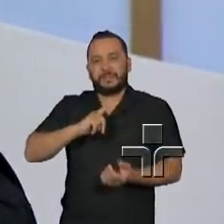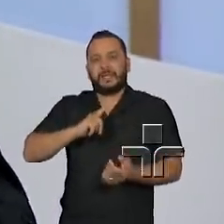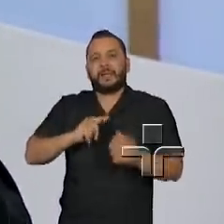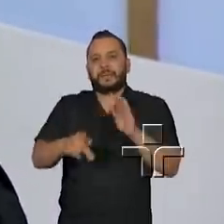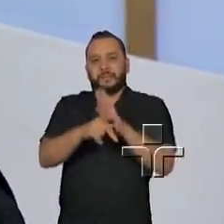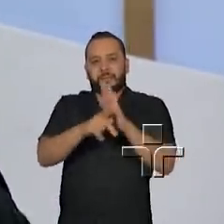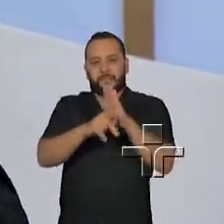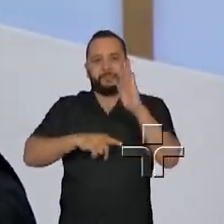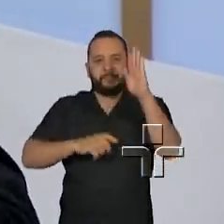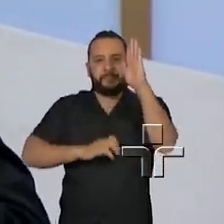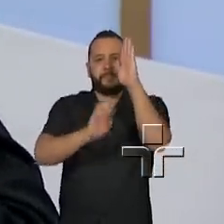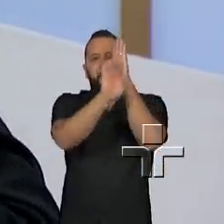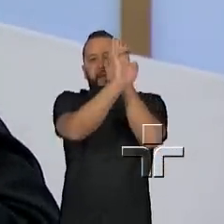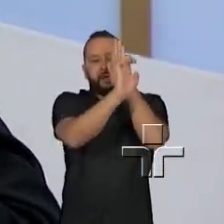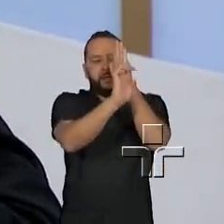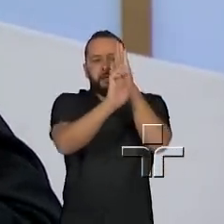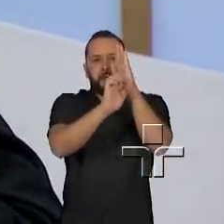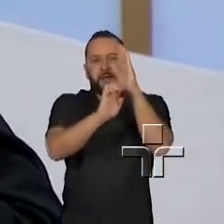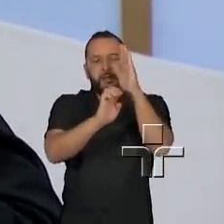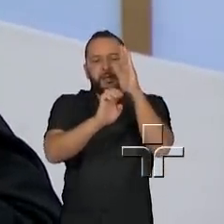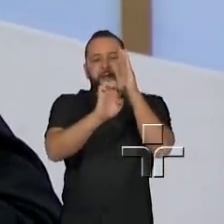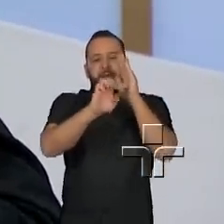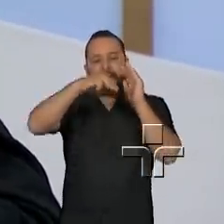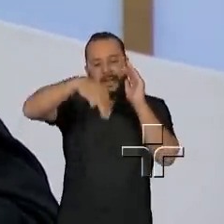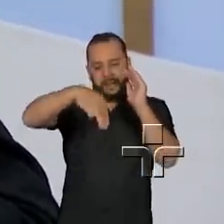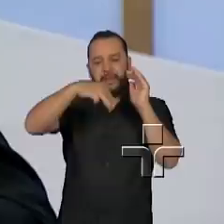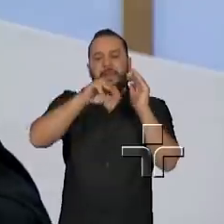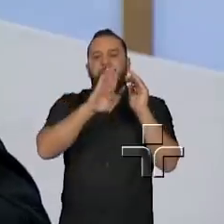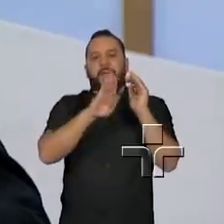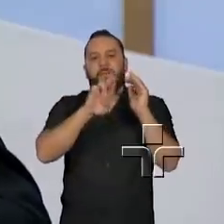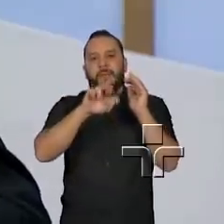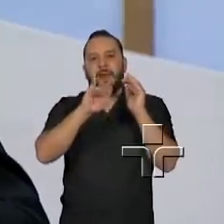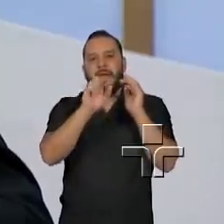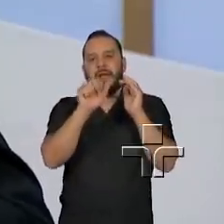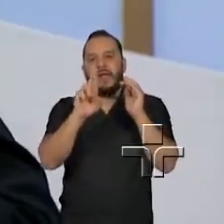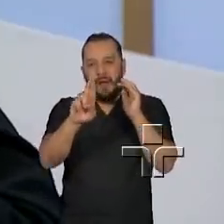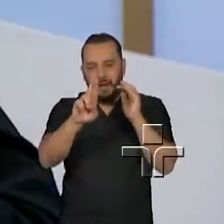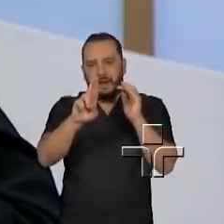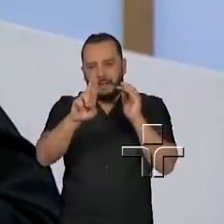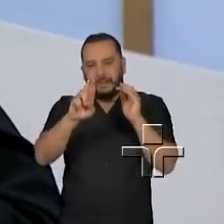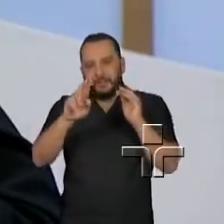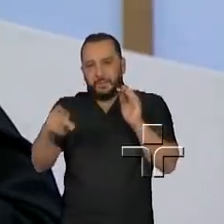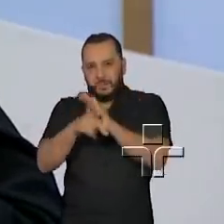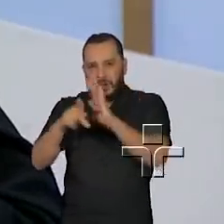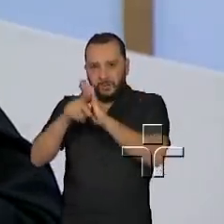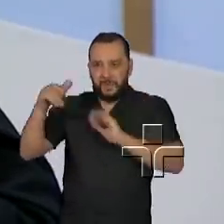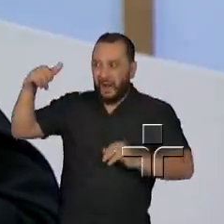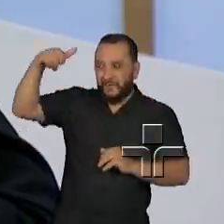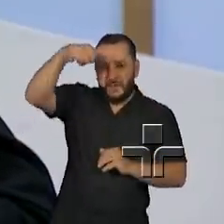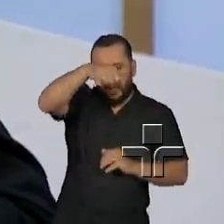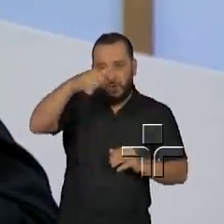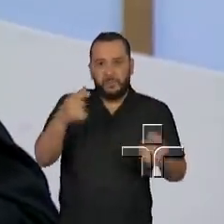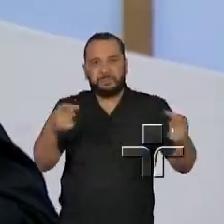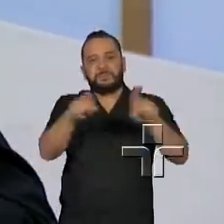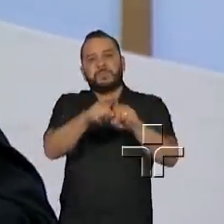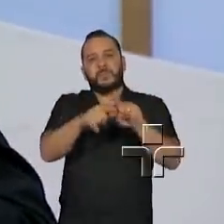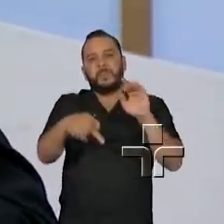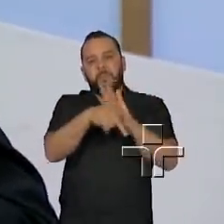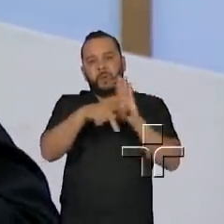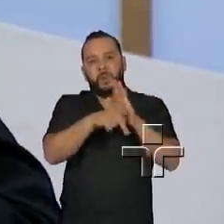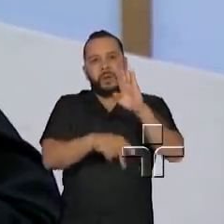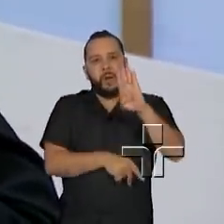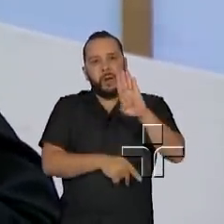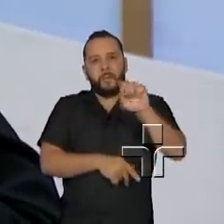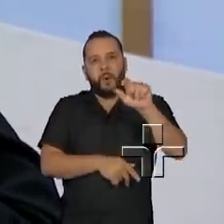Boeing, estamos vendo também a privatização da Petrobras e a tecnologia brasileira e